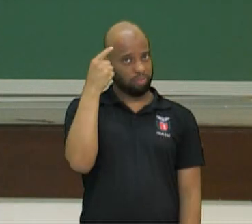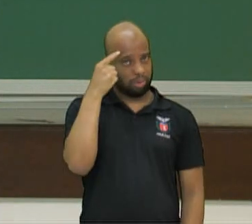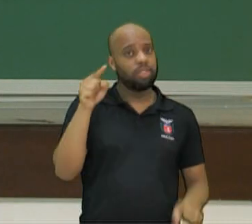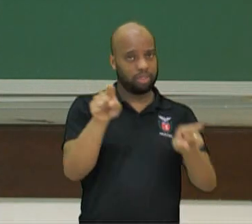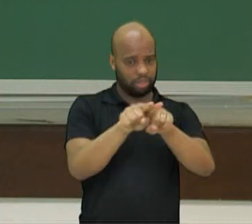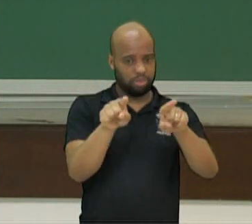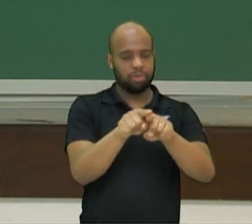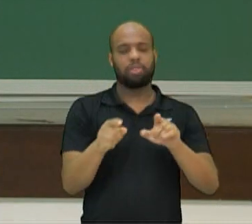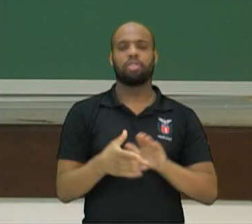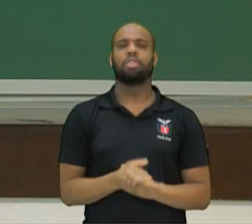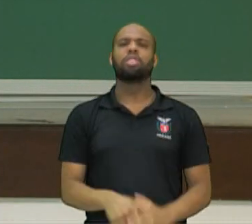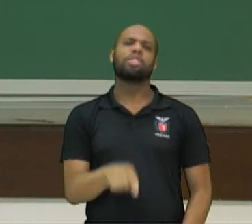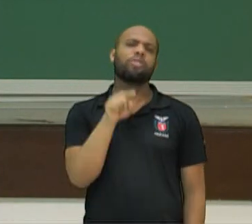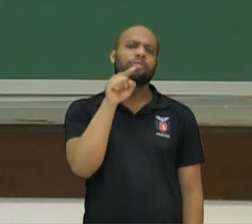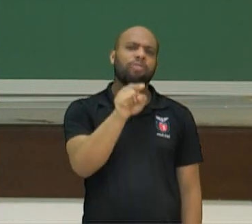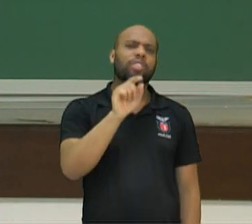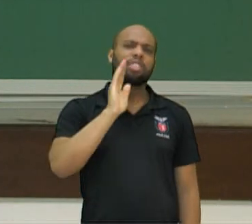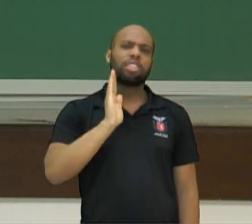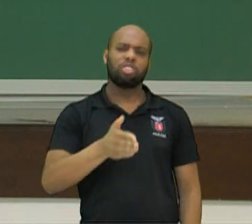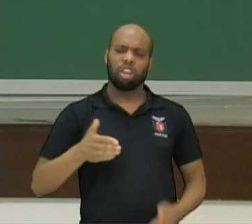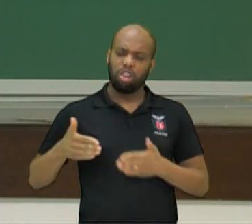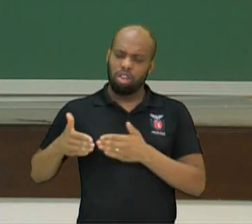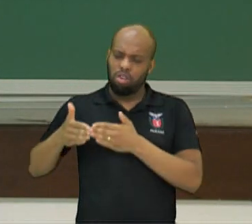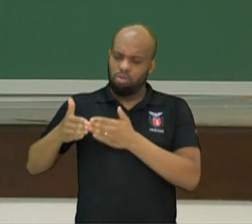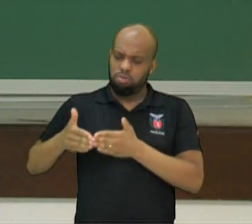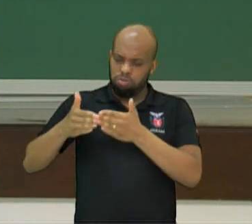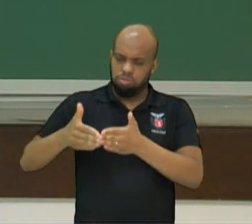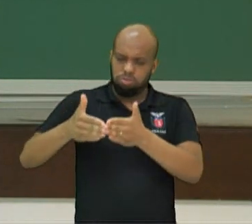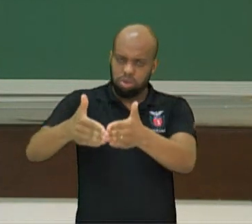pouquinho. Você já navegou de barco?